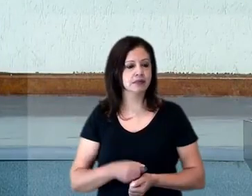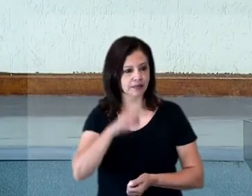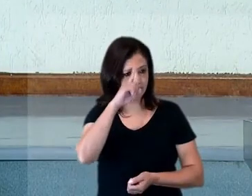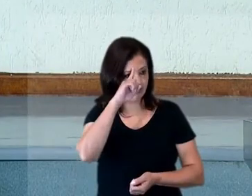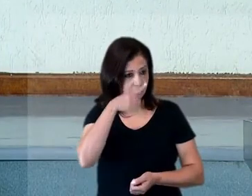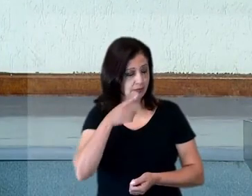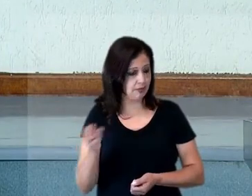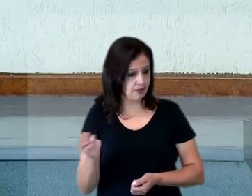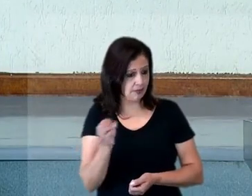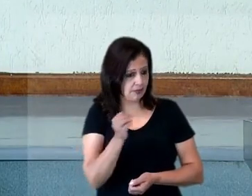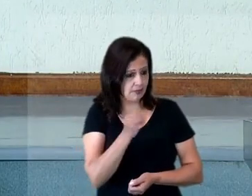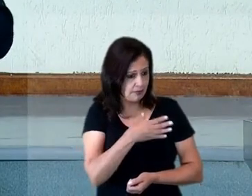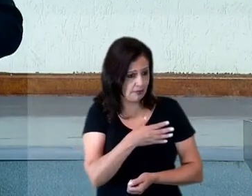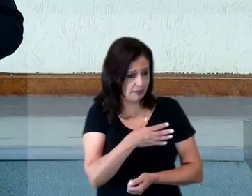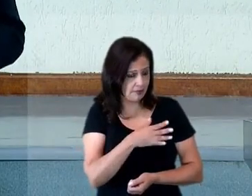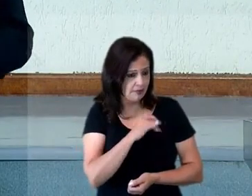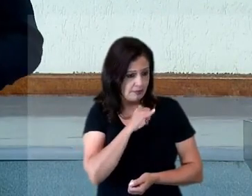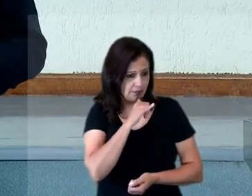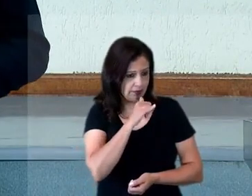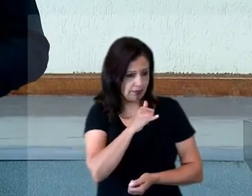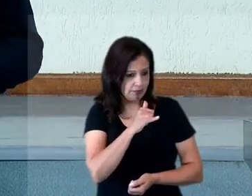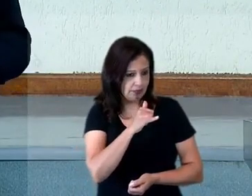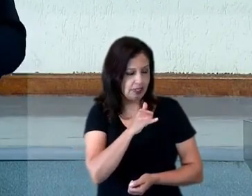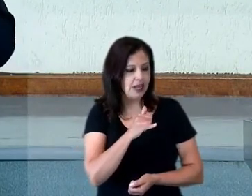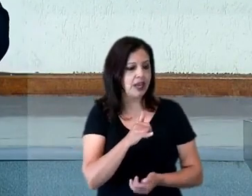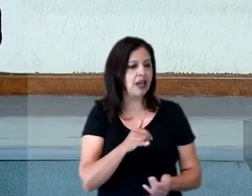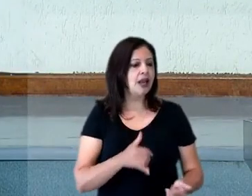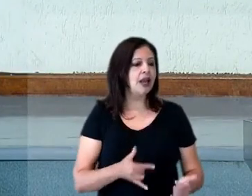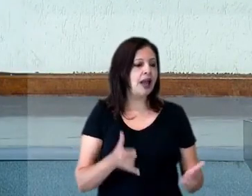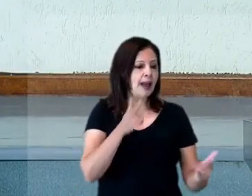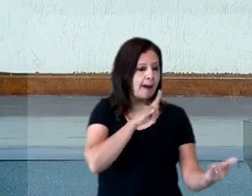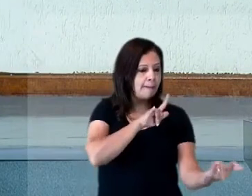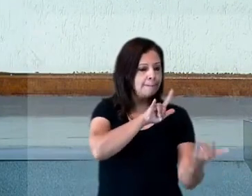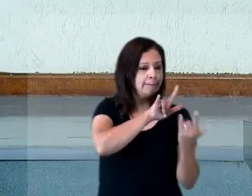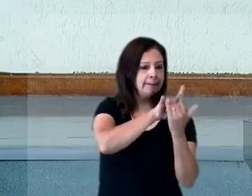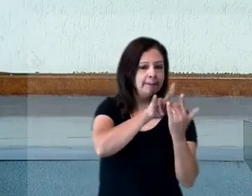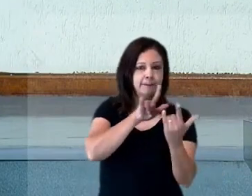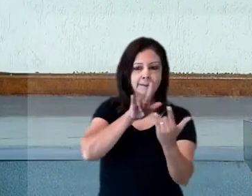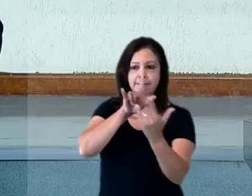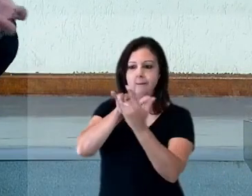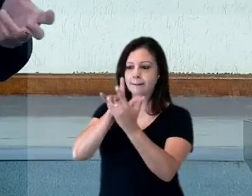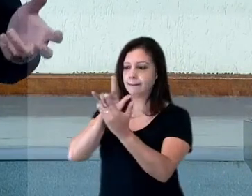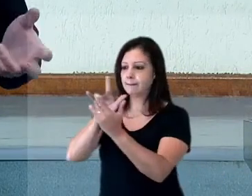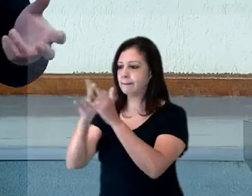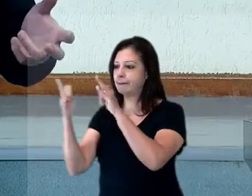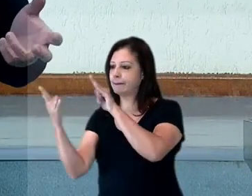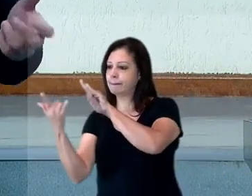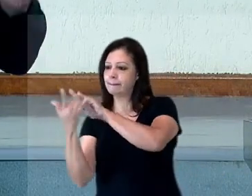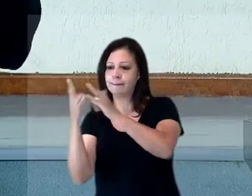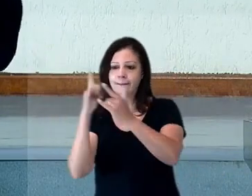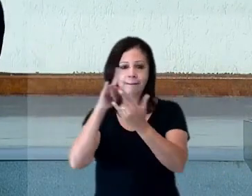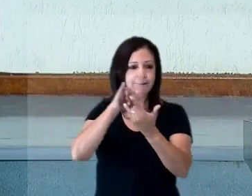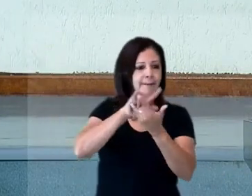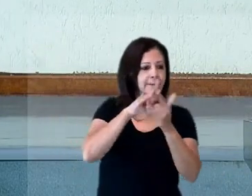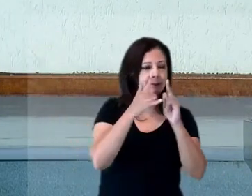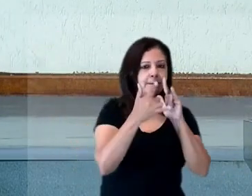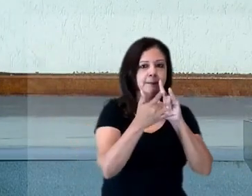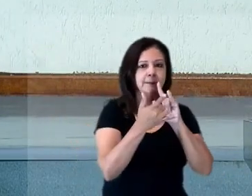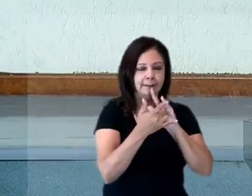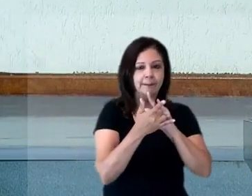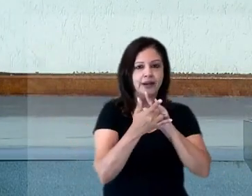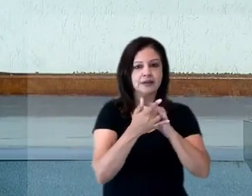dou, amem-se uns aos outros. De certa forma, era um mandamento antigo, como nós vemos